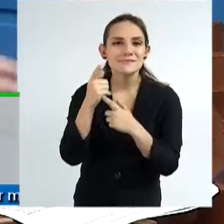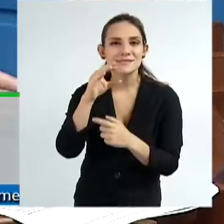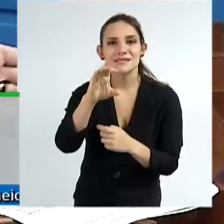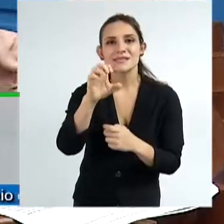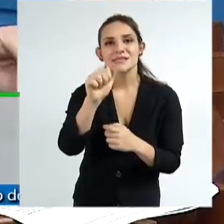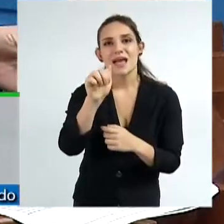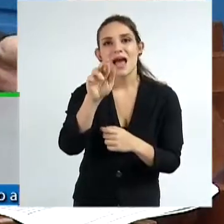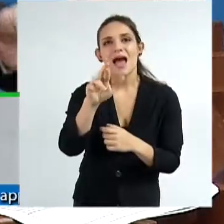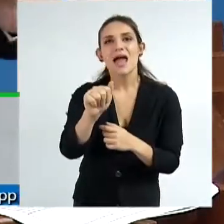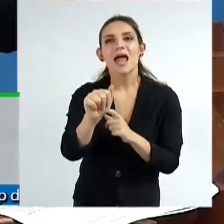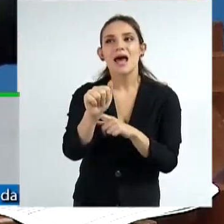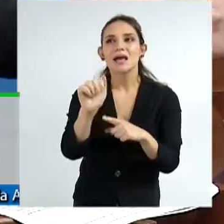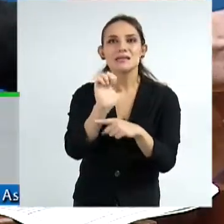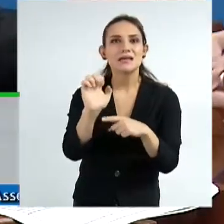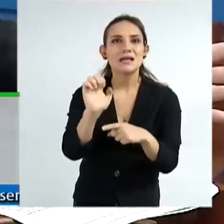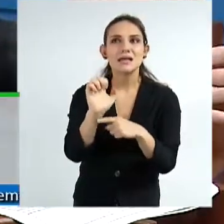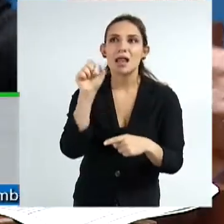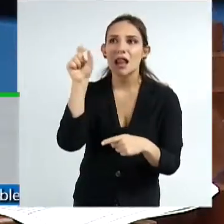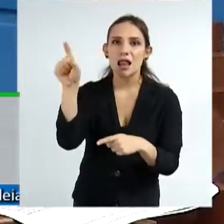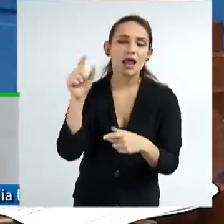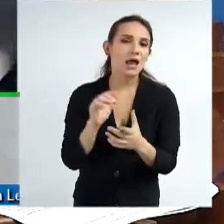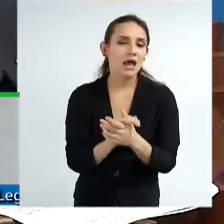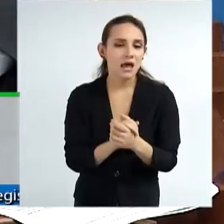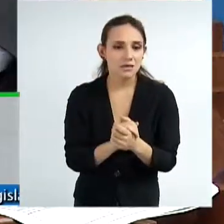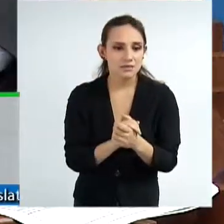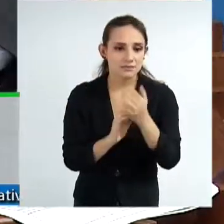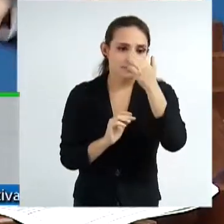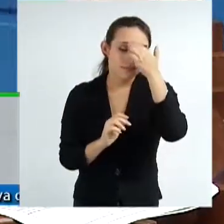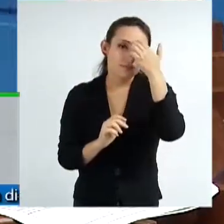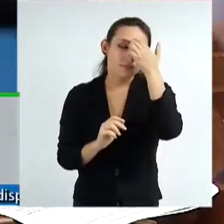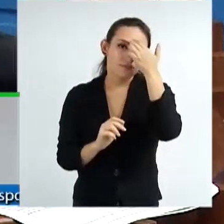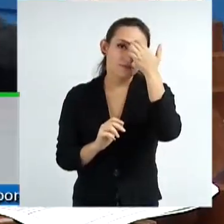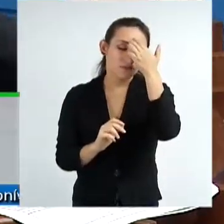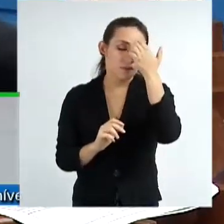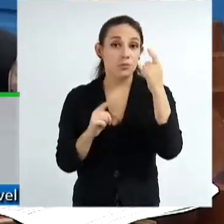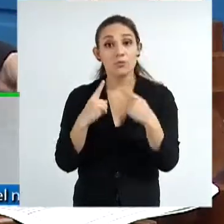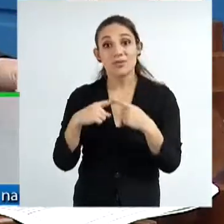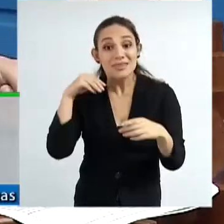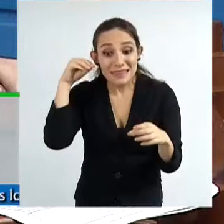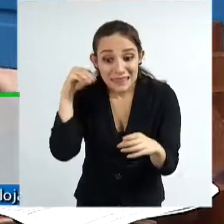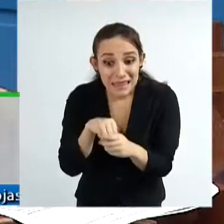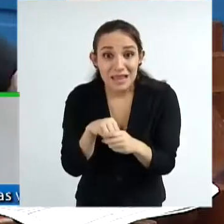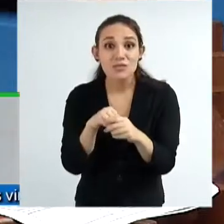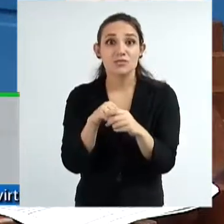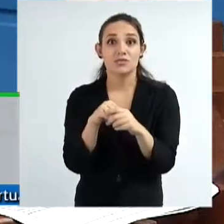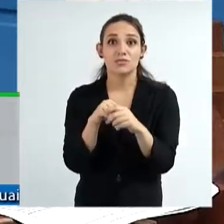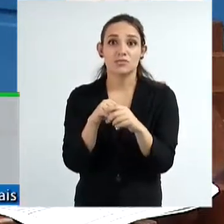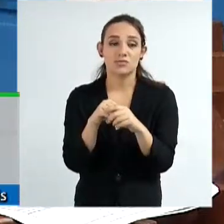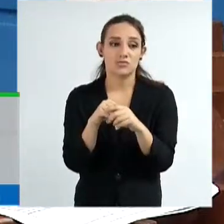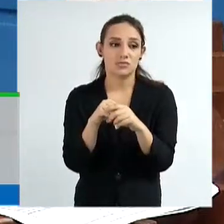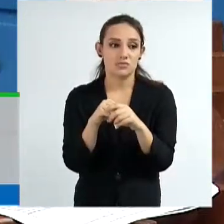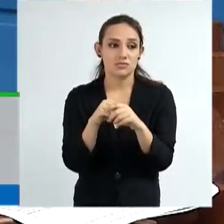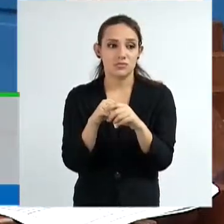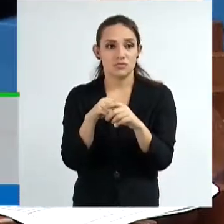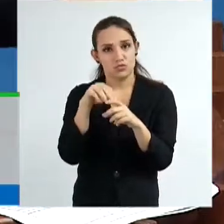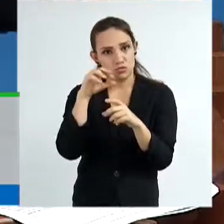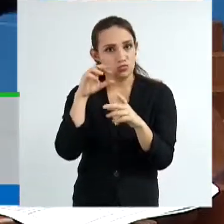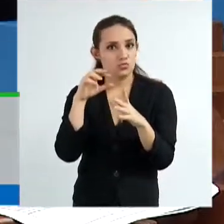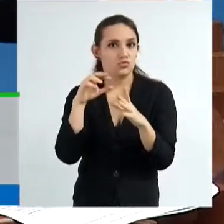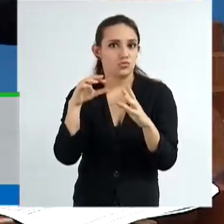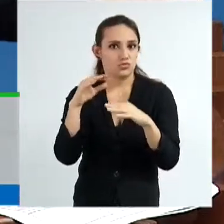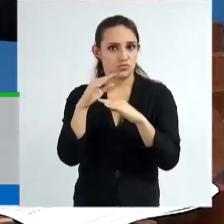está acontecendo, onde praticamente de dentro das cadeias, de dentro dos presídios, né, os chefes